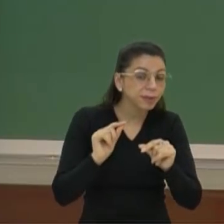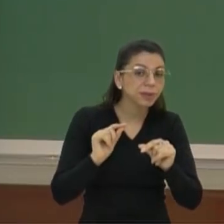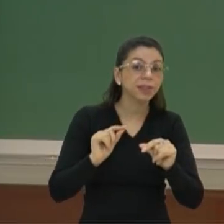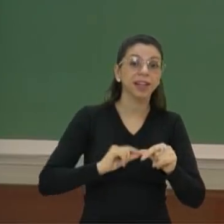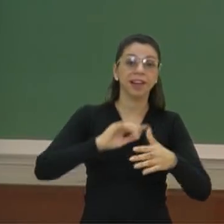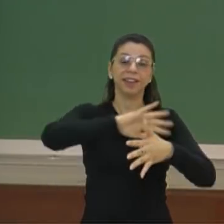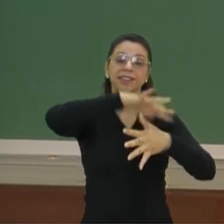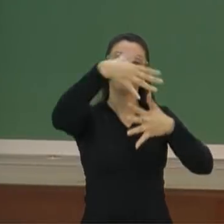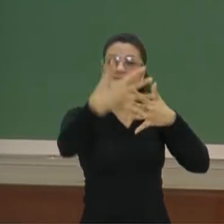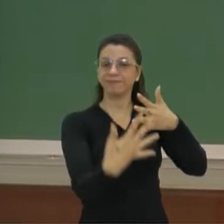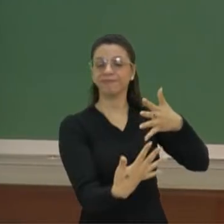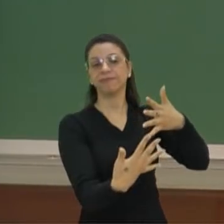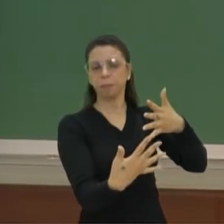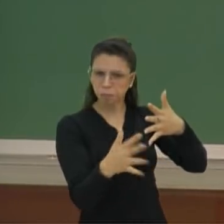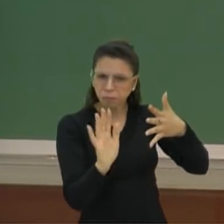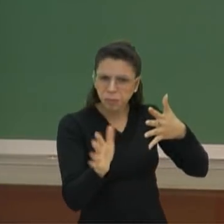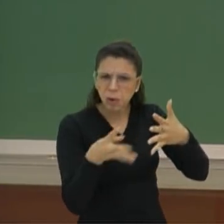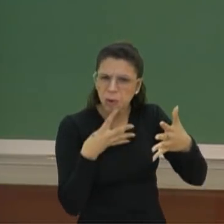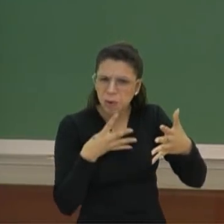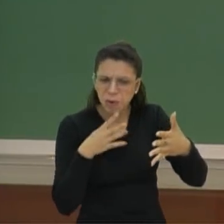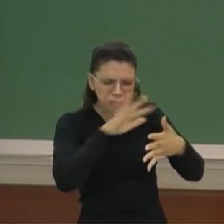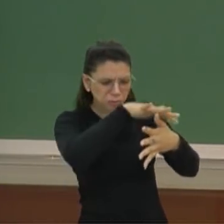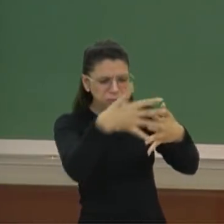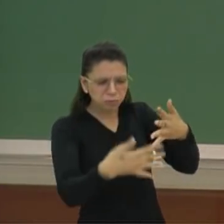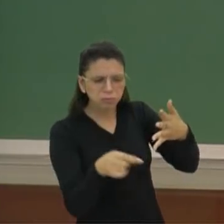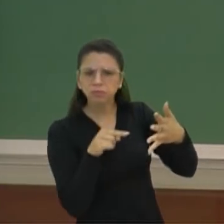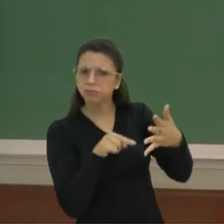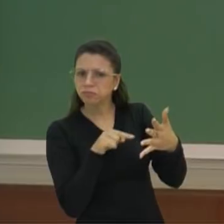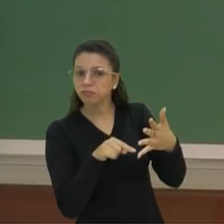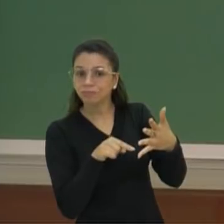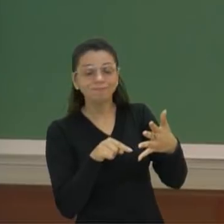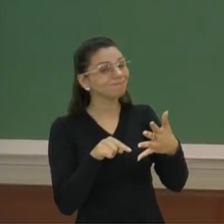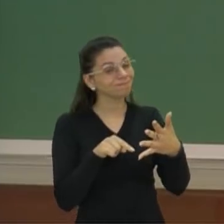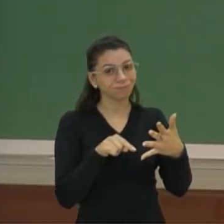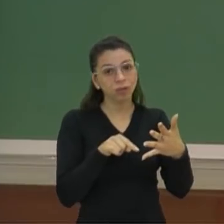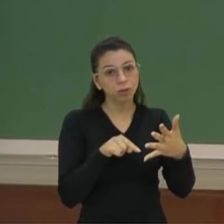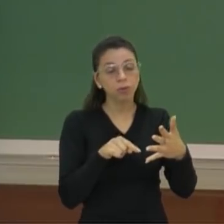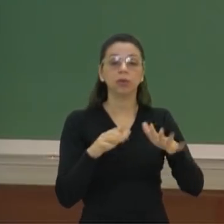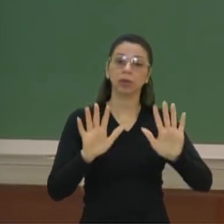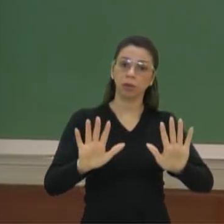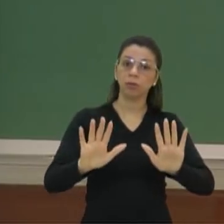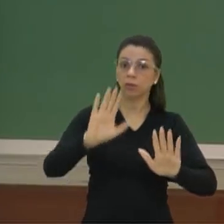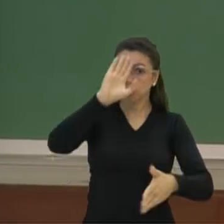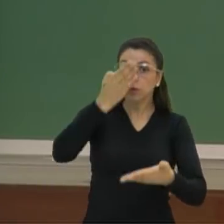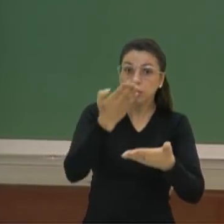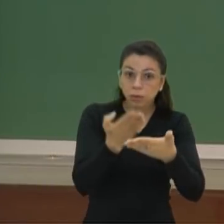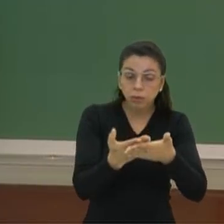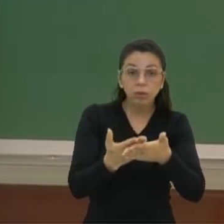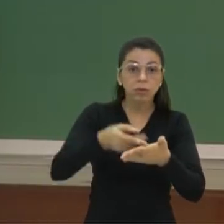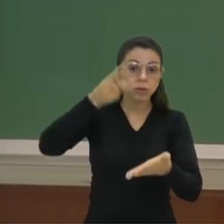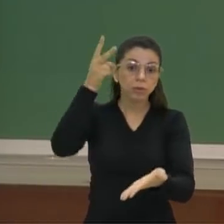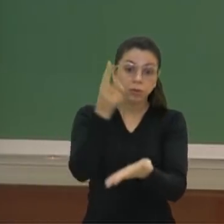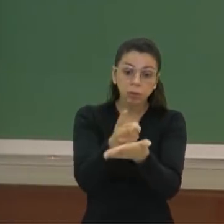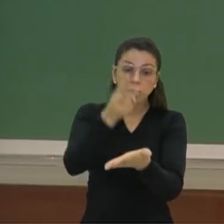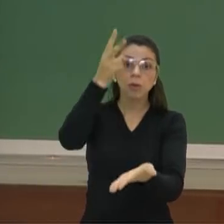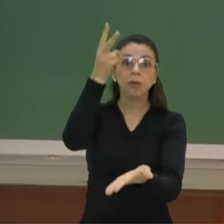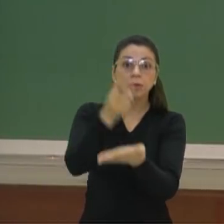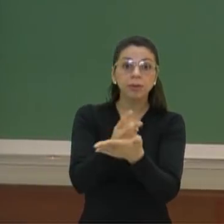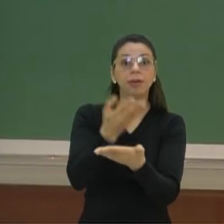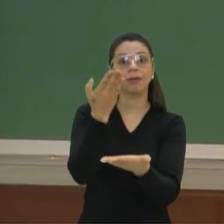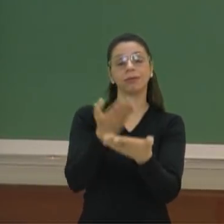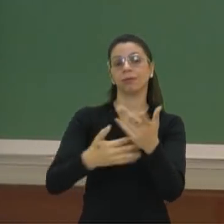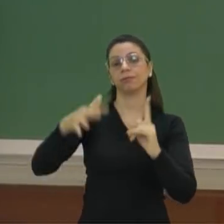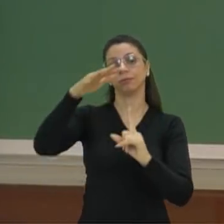língua de sinais. Você já ouviu falar na língua de sinais? Não? Vocês acreditam que toda a aula Paraná que